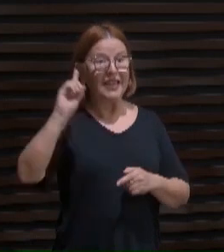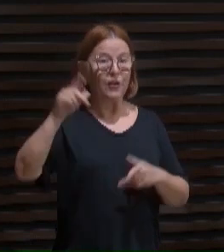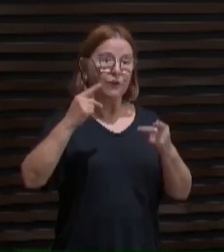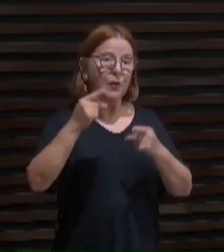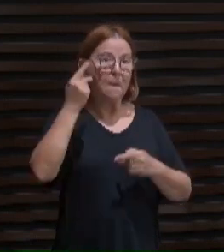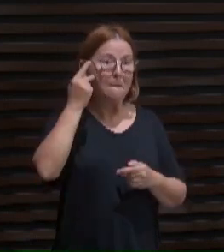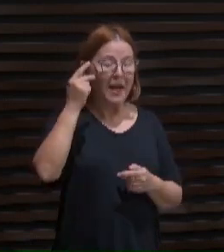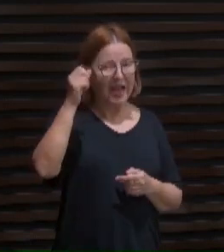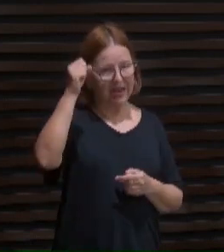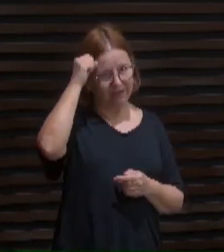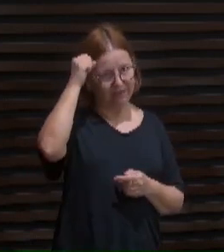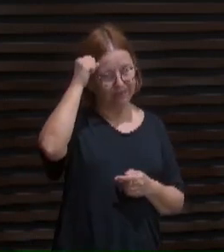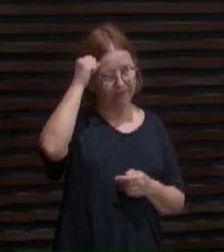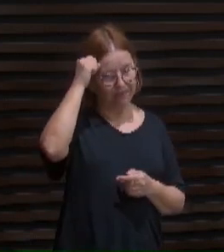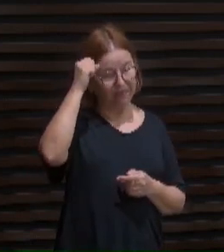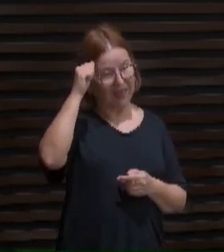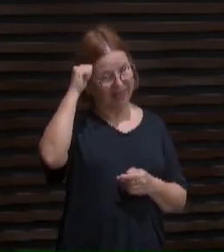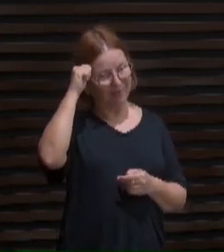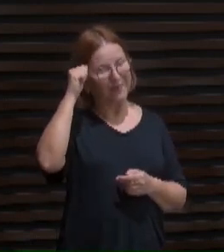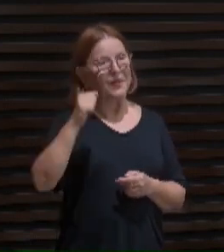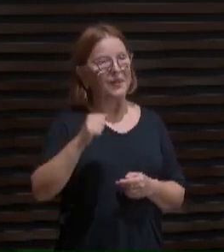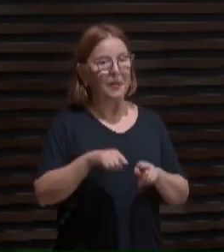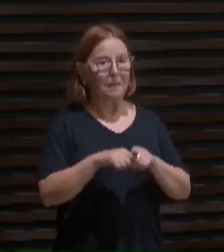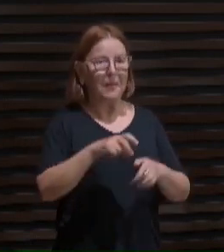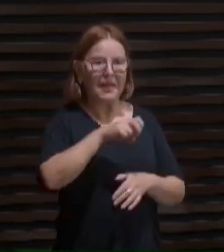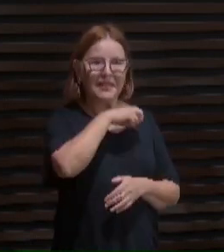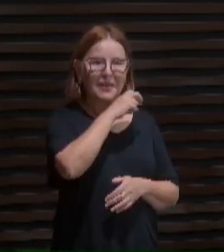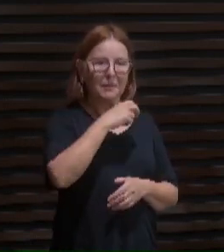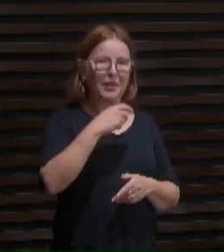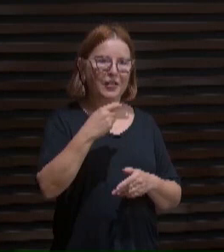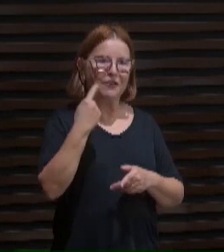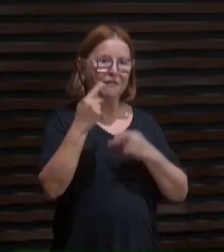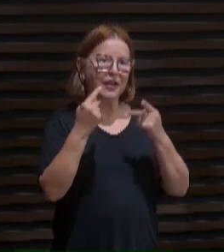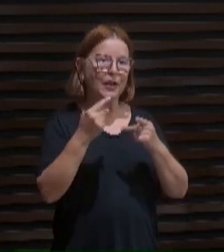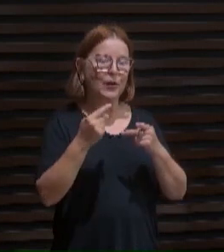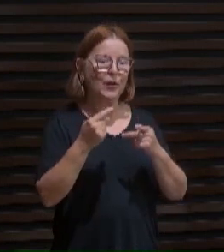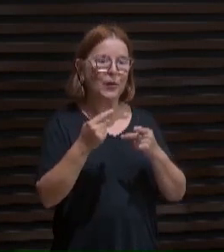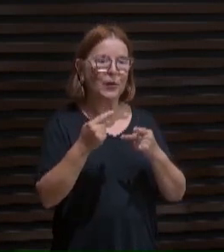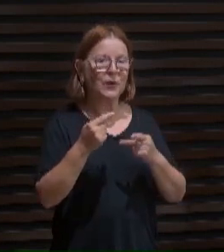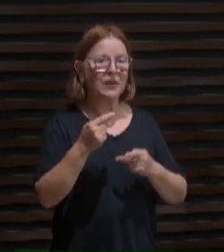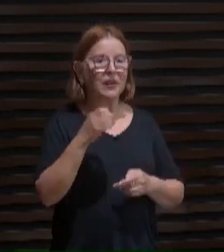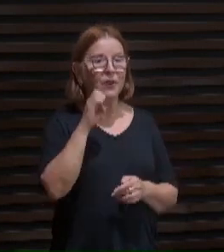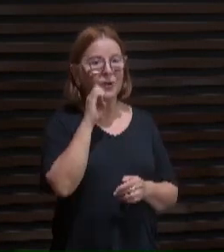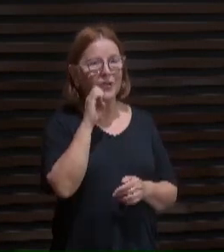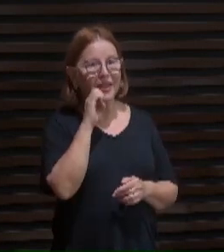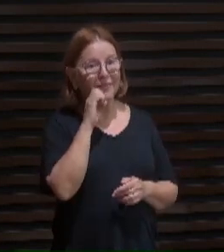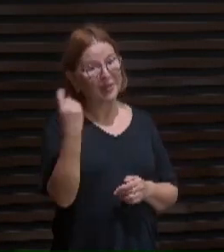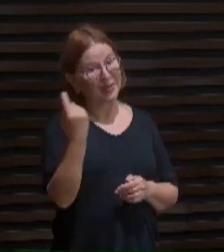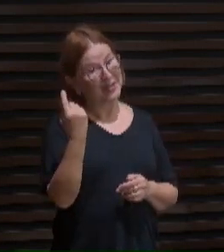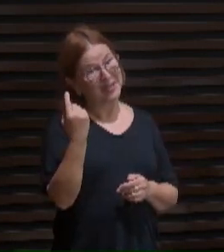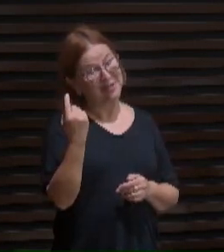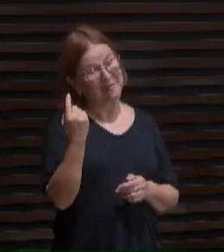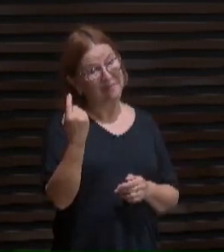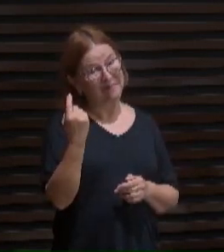serpente falou com uma mulher sozinha, sem o seu marido. E essa é uma